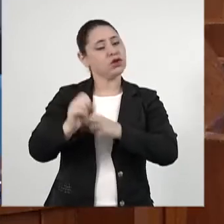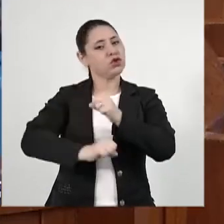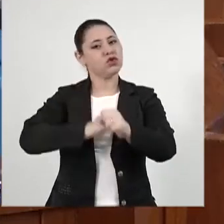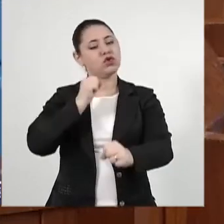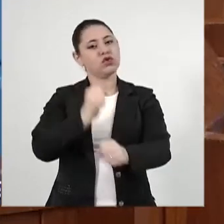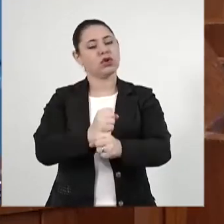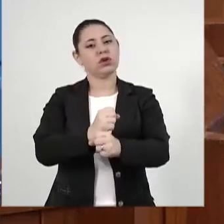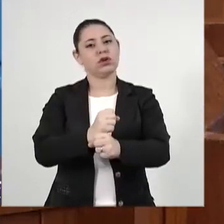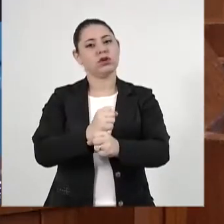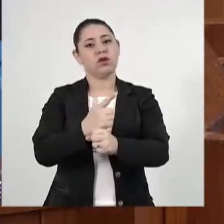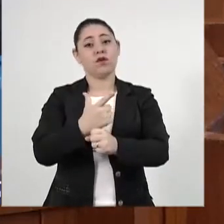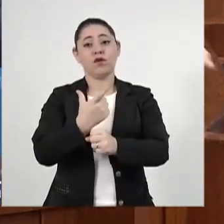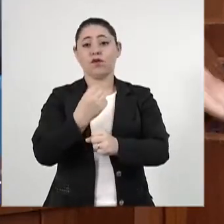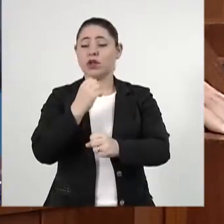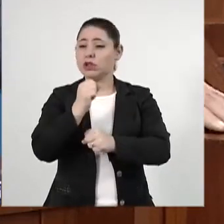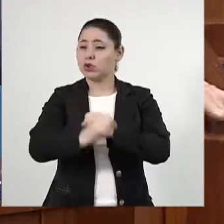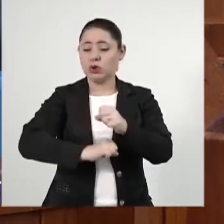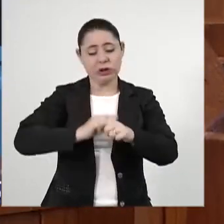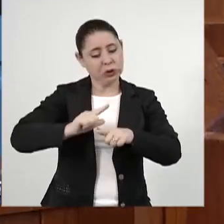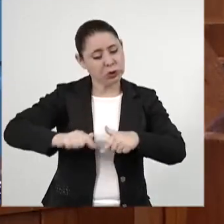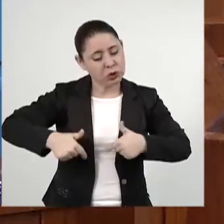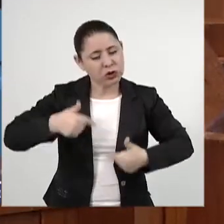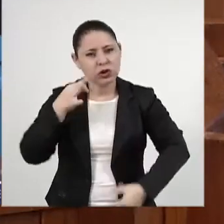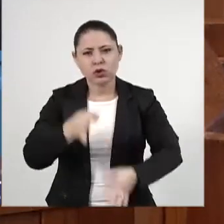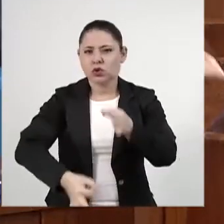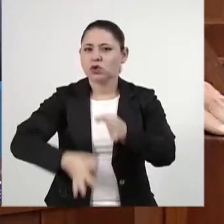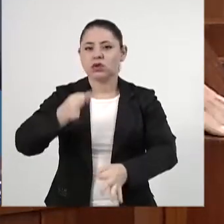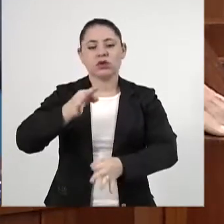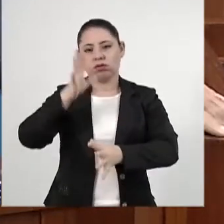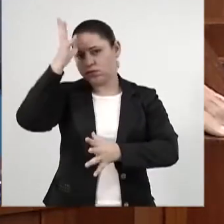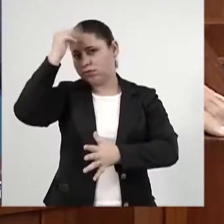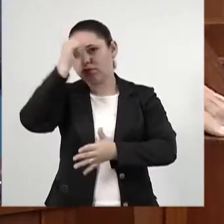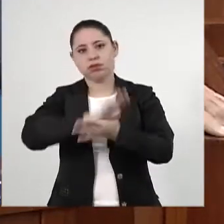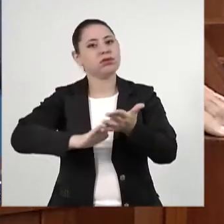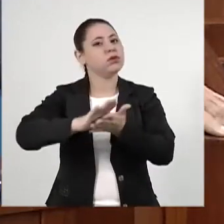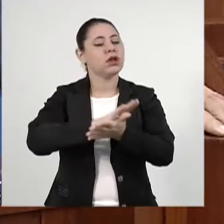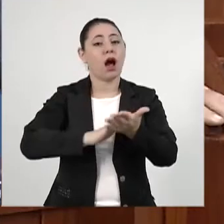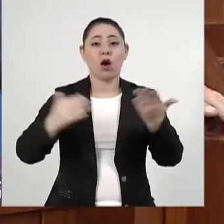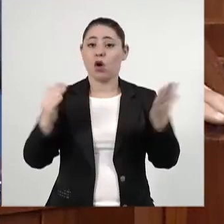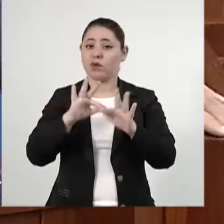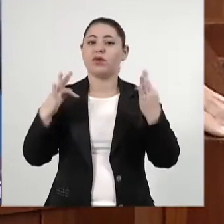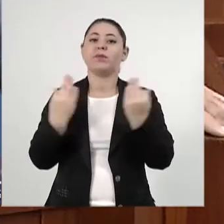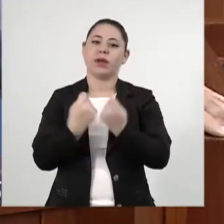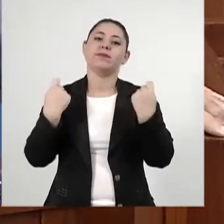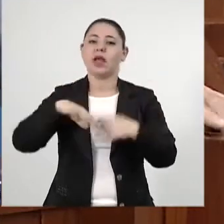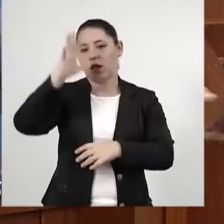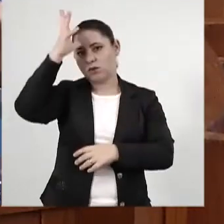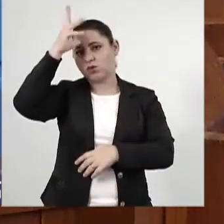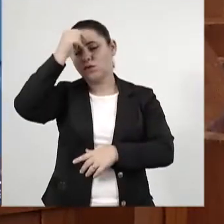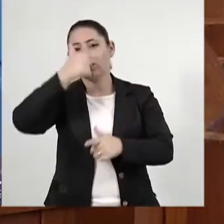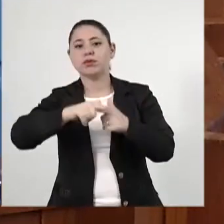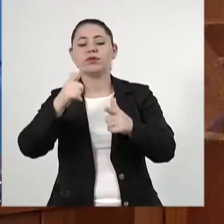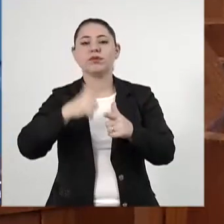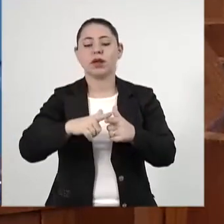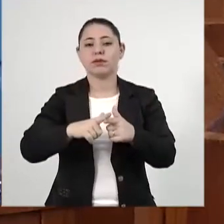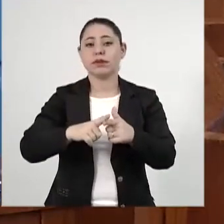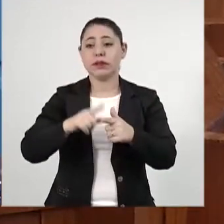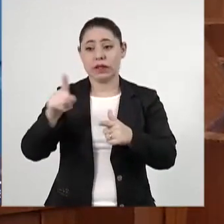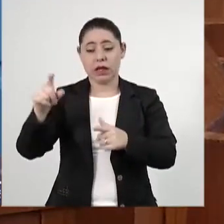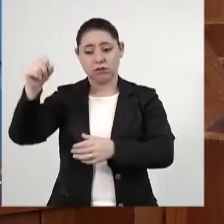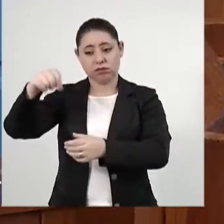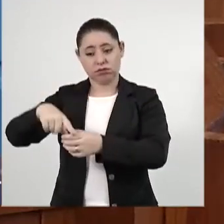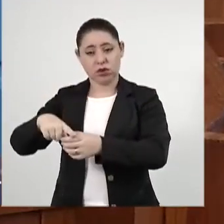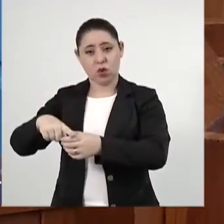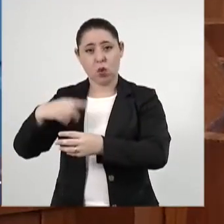invadindo, o cara ficou 20 anos lutando no judiciário, morreu e não resolveu, está aí para a família resolver. Então fica plantando lavoura